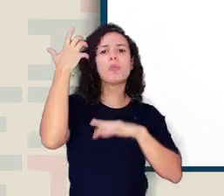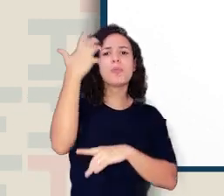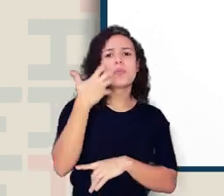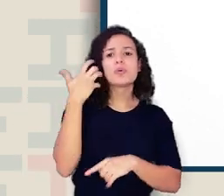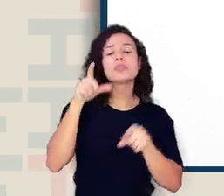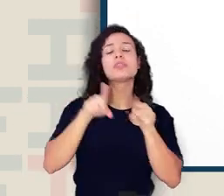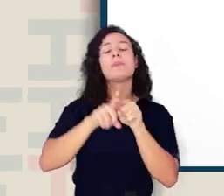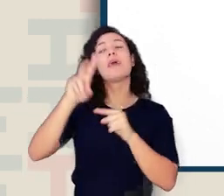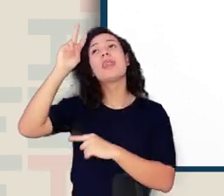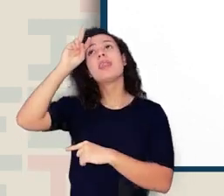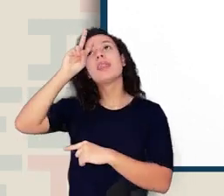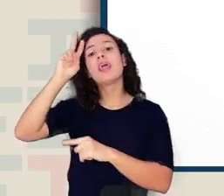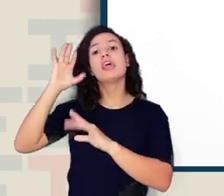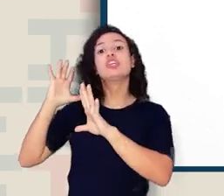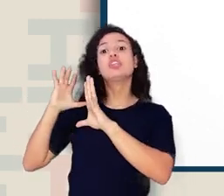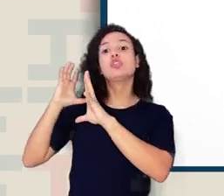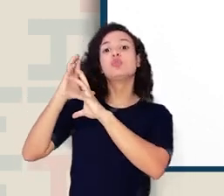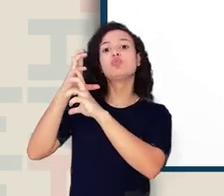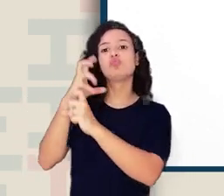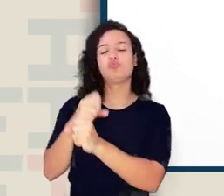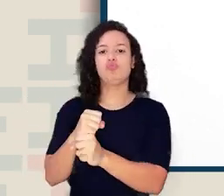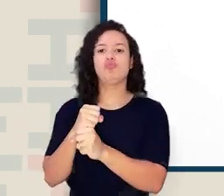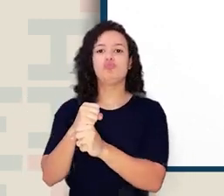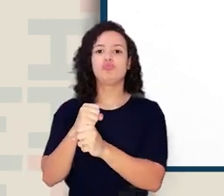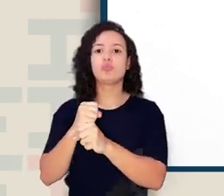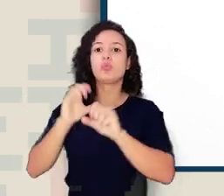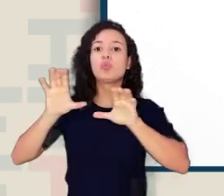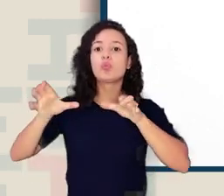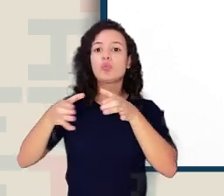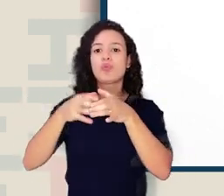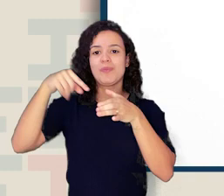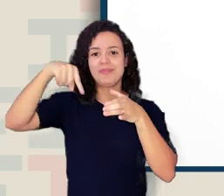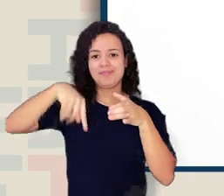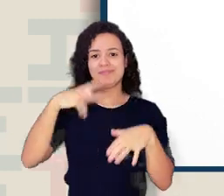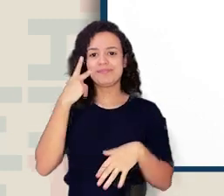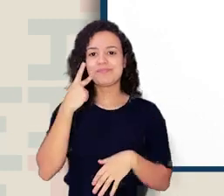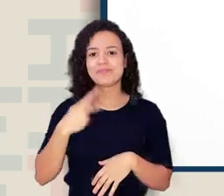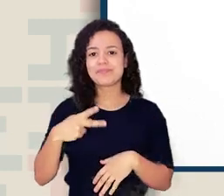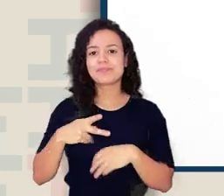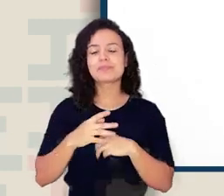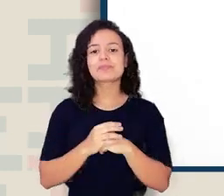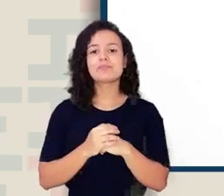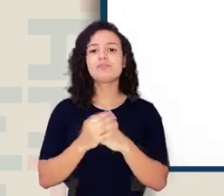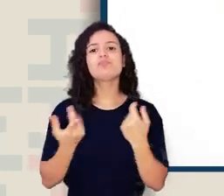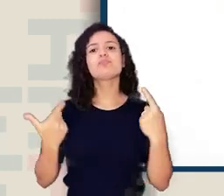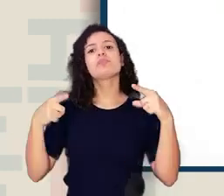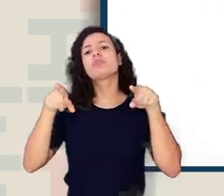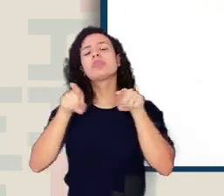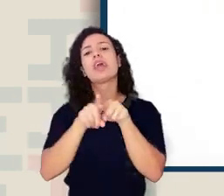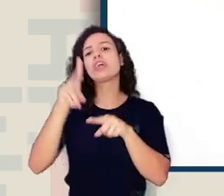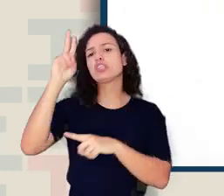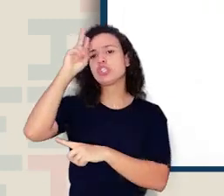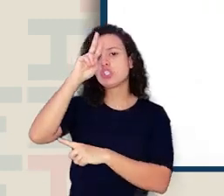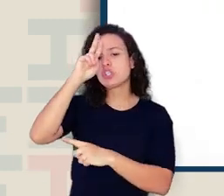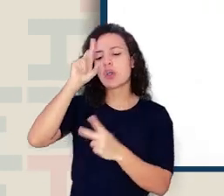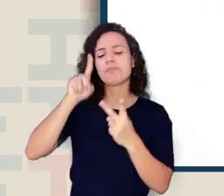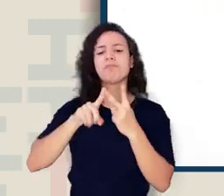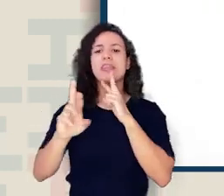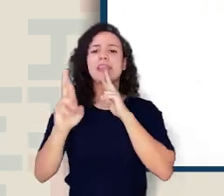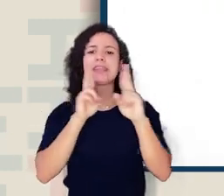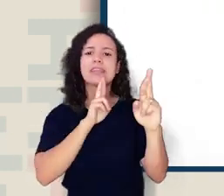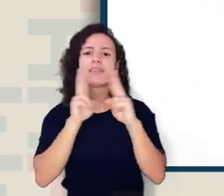a historicidade que está nesse grupo nosso daqui de Fortaleza. Associada às histórias,